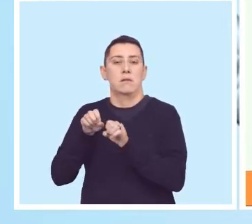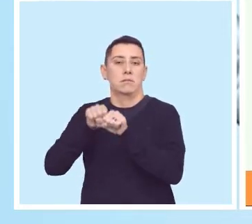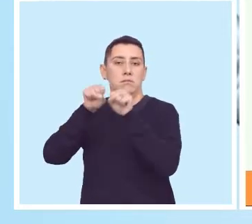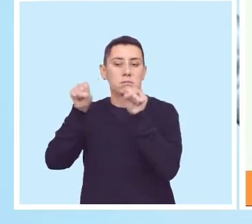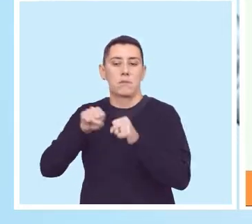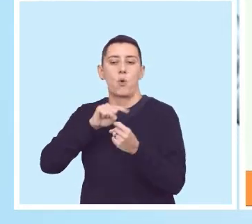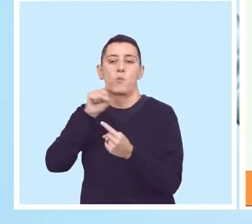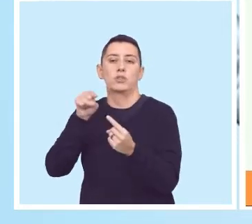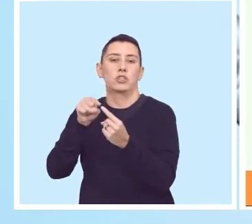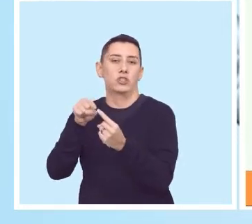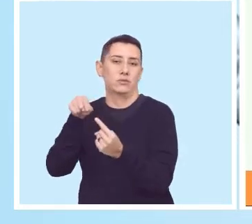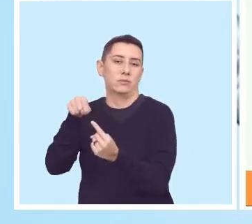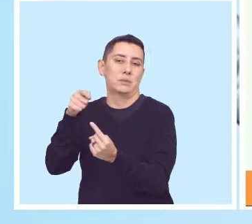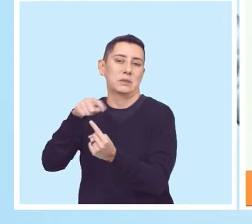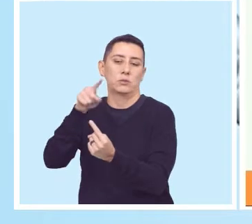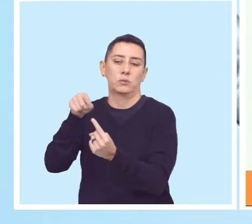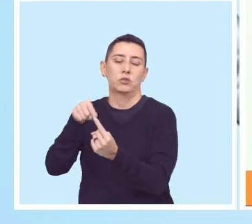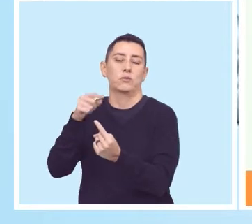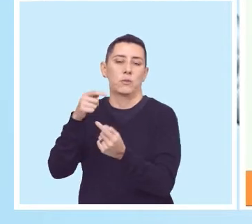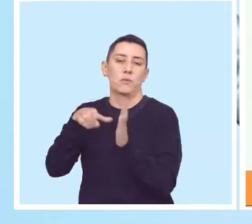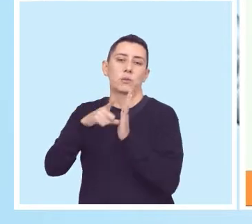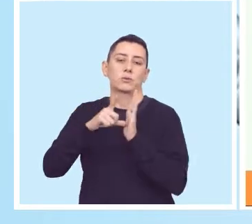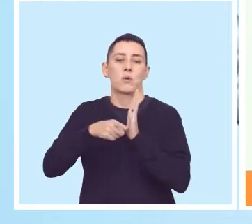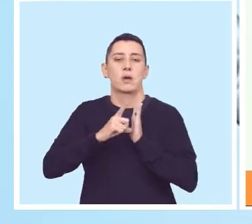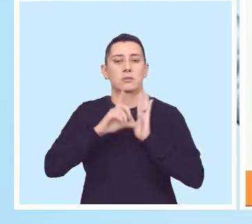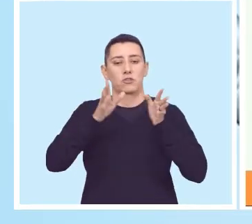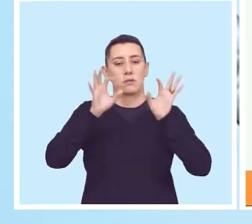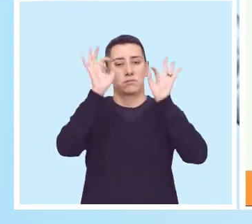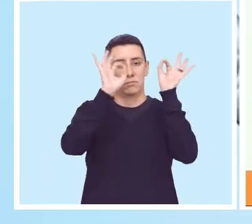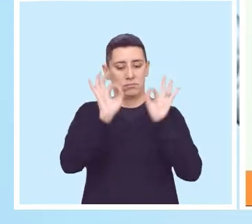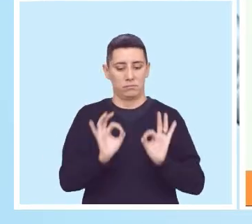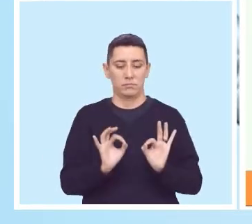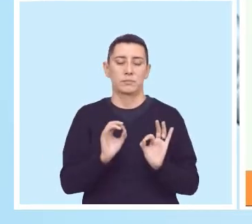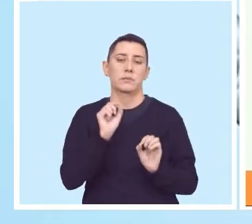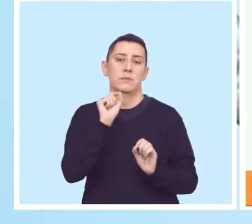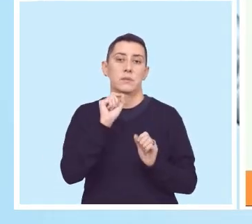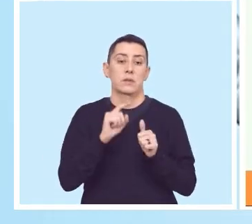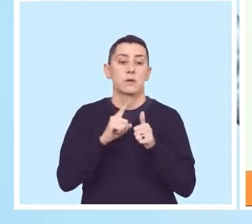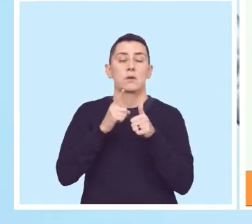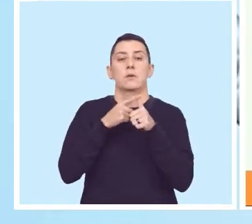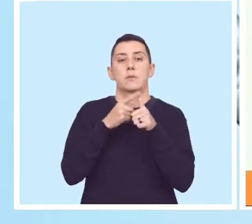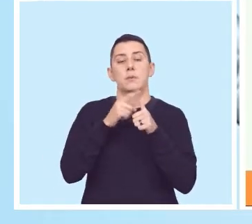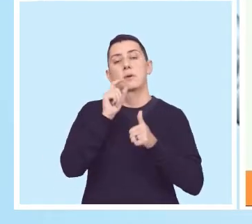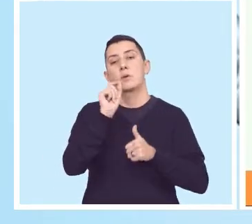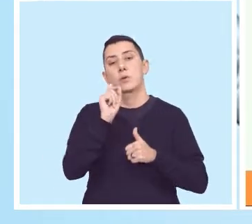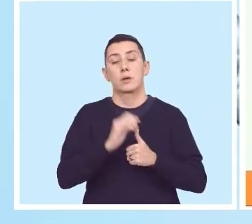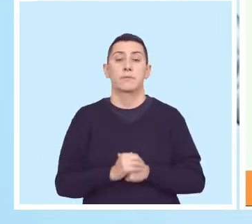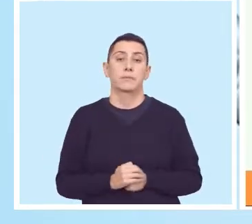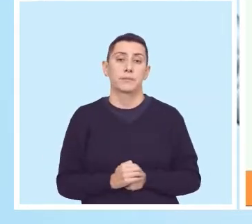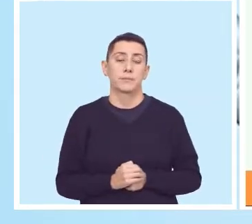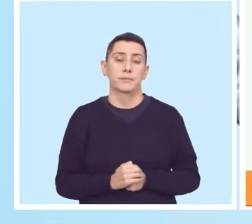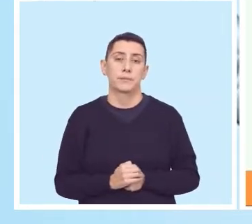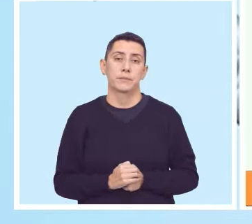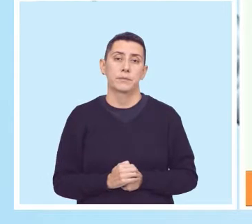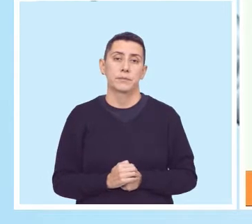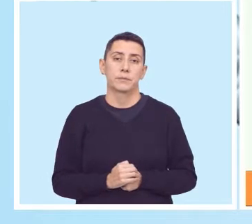nós definimos aqui o escopo. O escopo primeiro ponto, nós